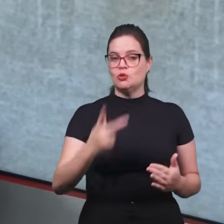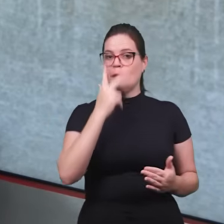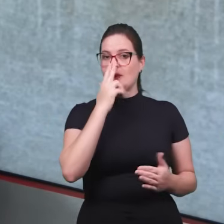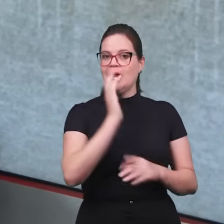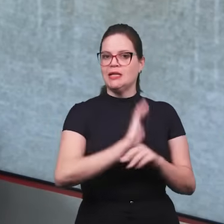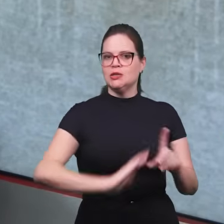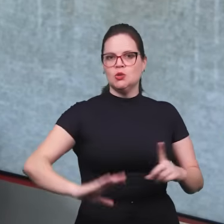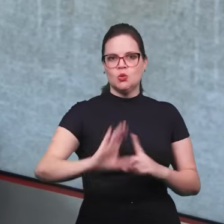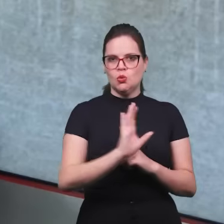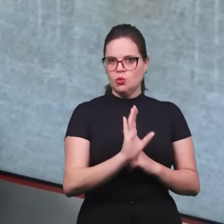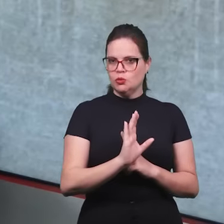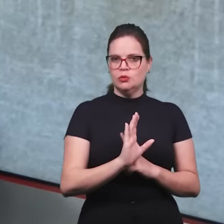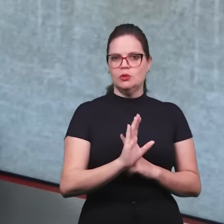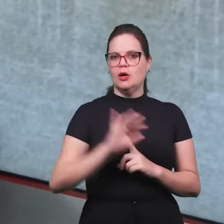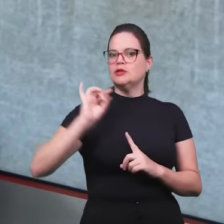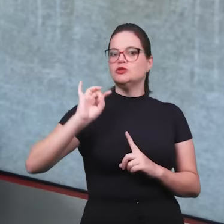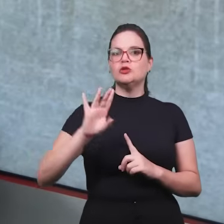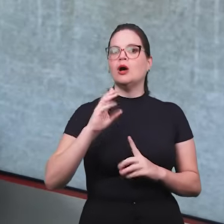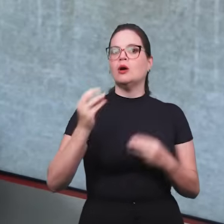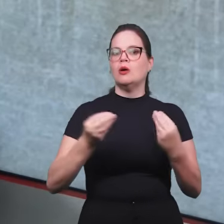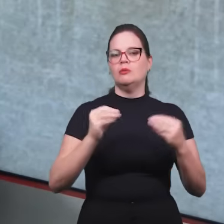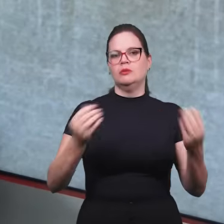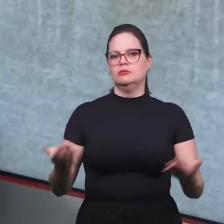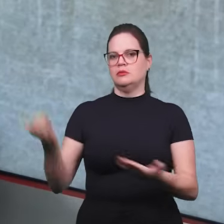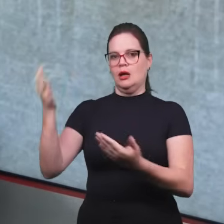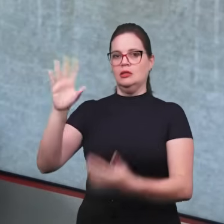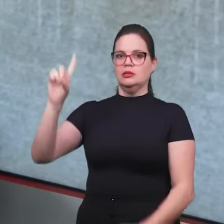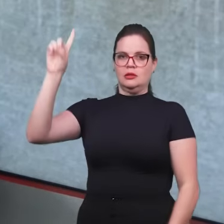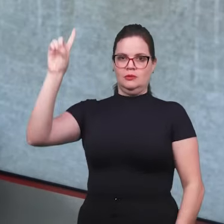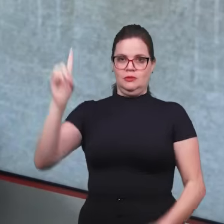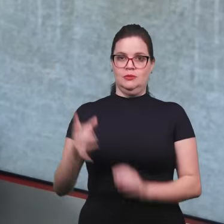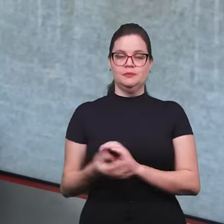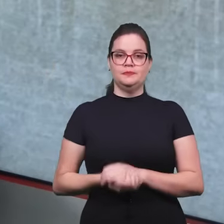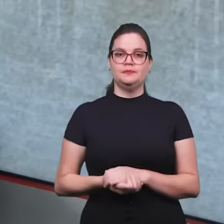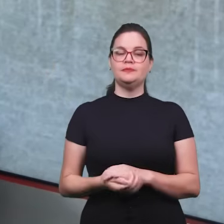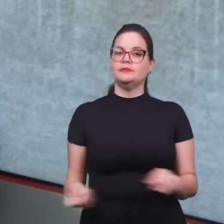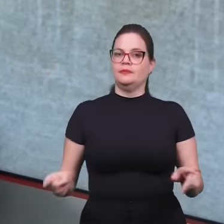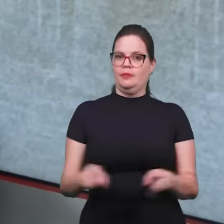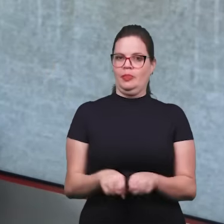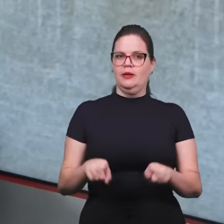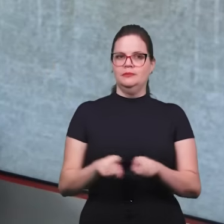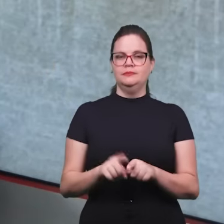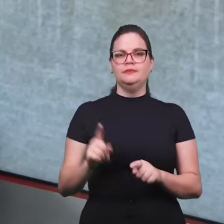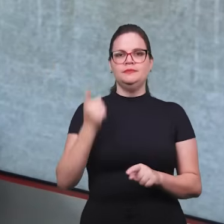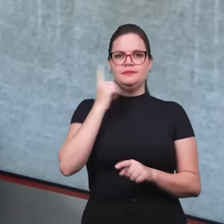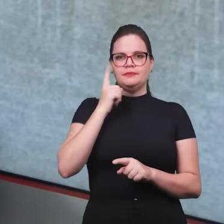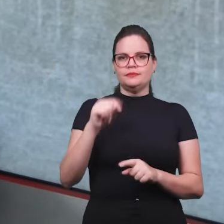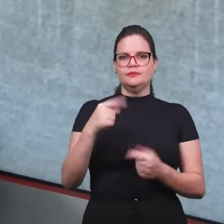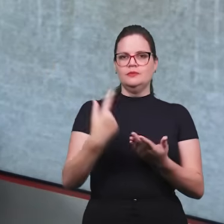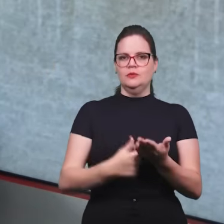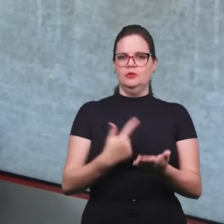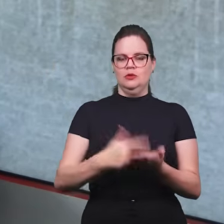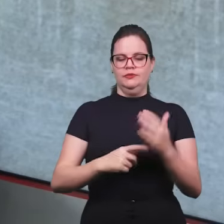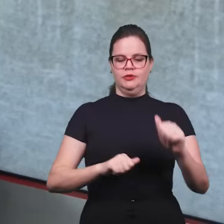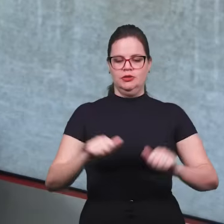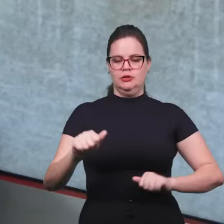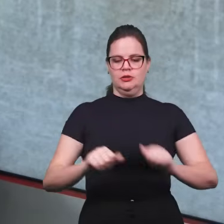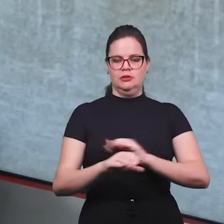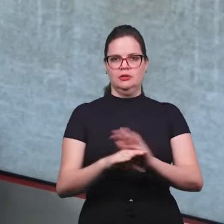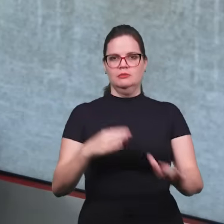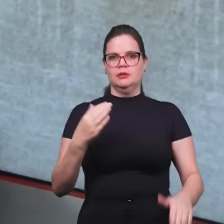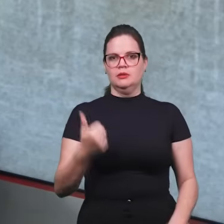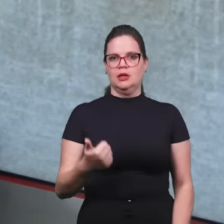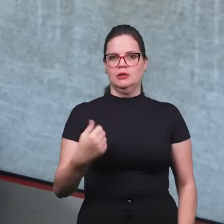ser direcionada exclusivamente a Deus. Agora, além disso, esta passagem, Atos, do